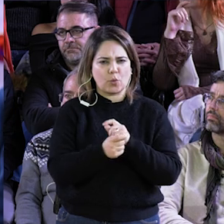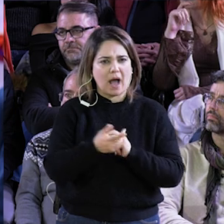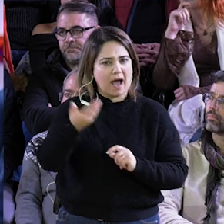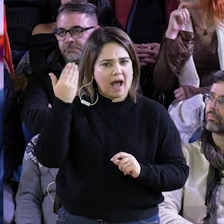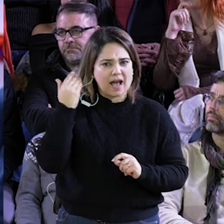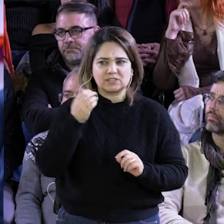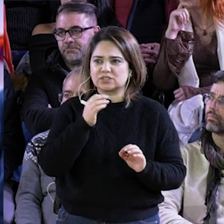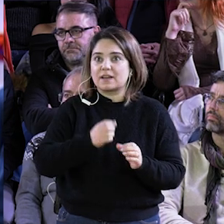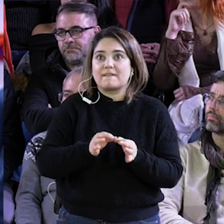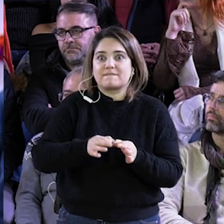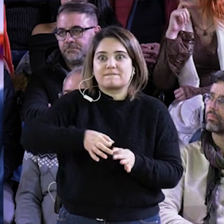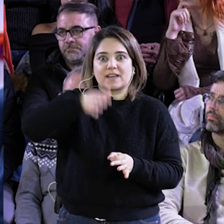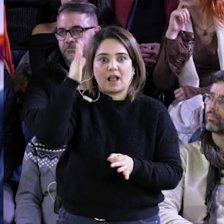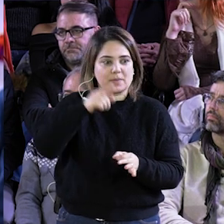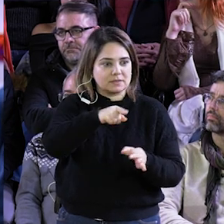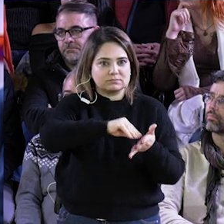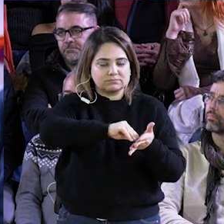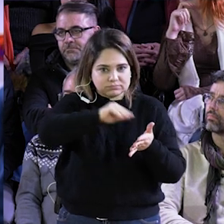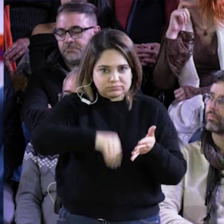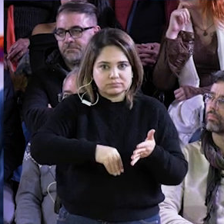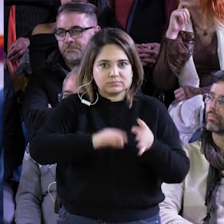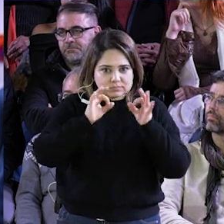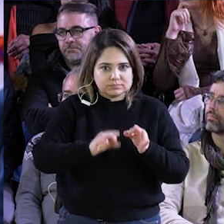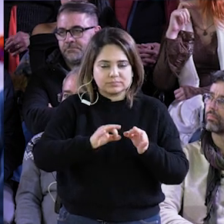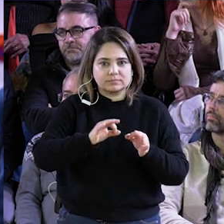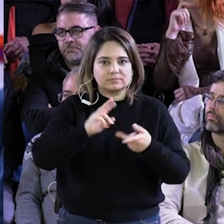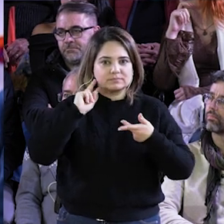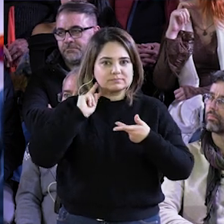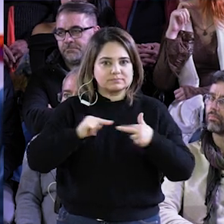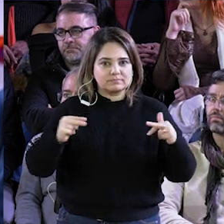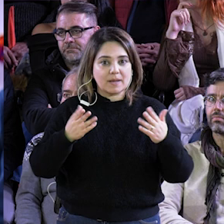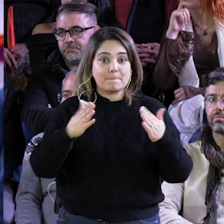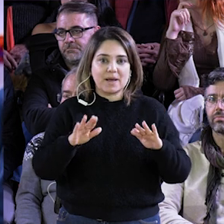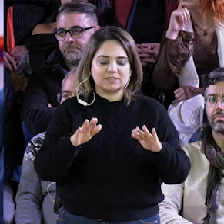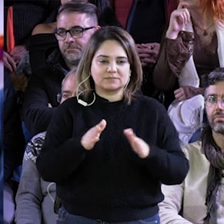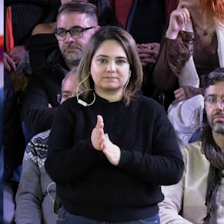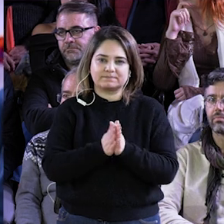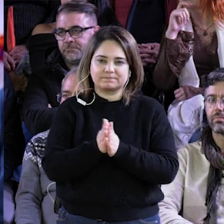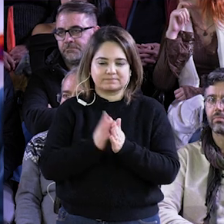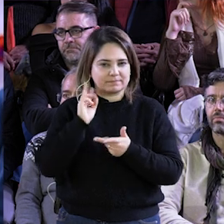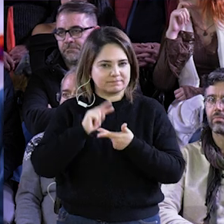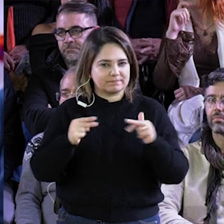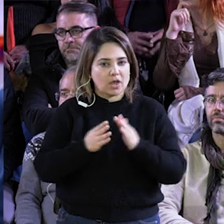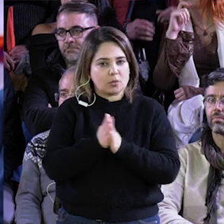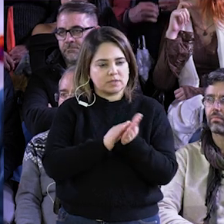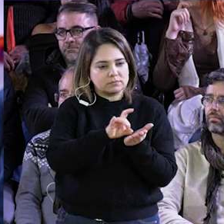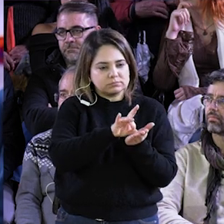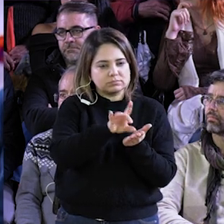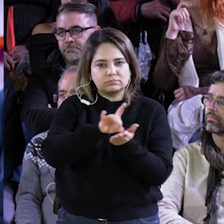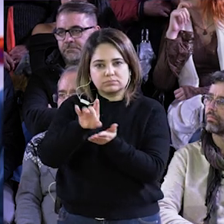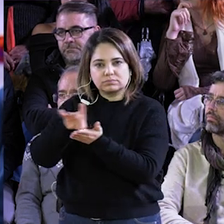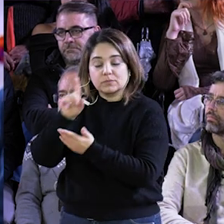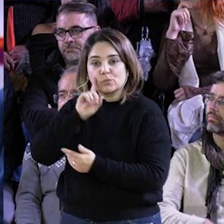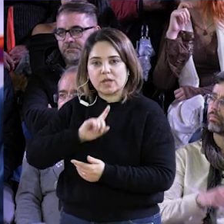ser uma boa notícia, finalmente um vínculo com uma entidade permanente. Mas foi o pretexto para descartar aquelas mulheres.